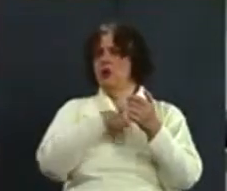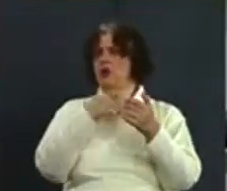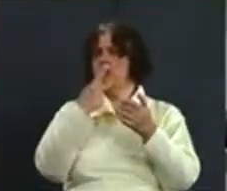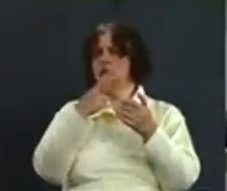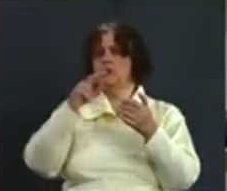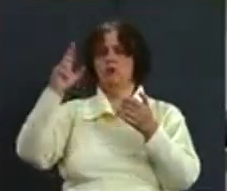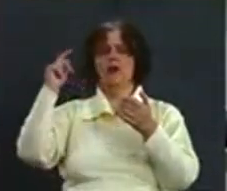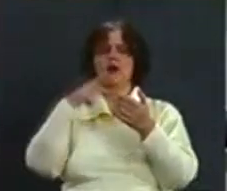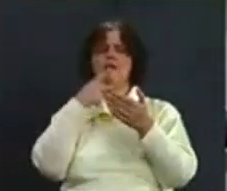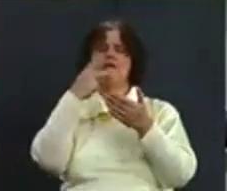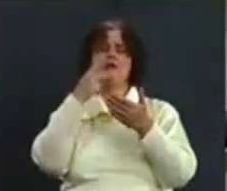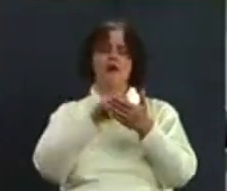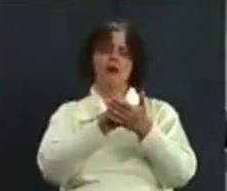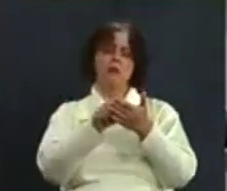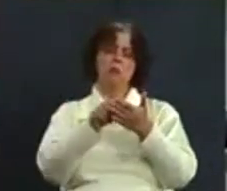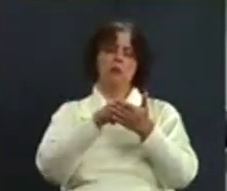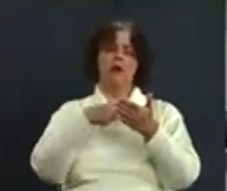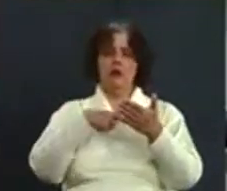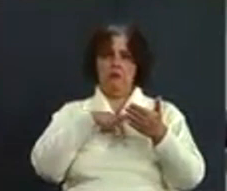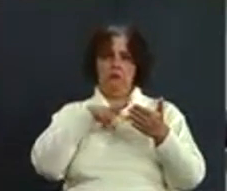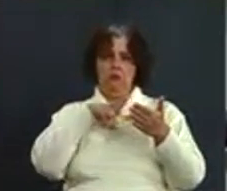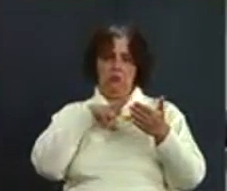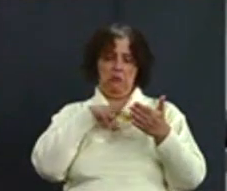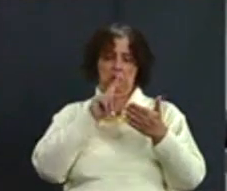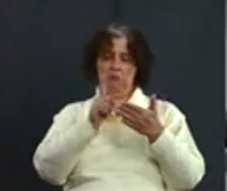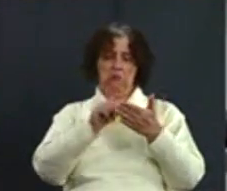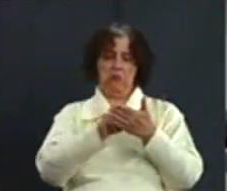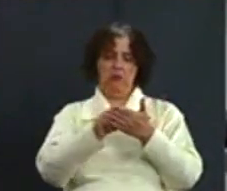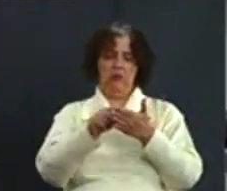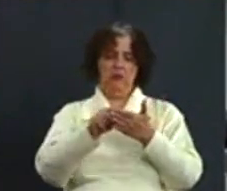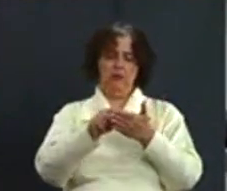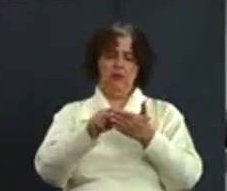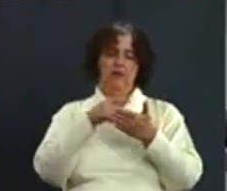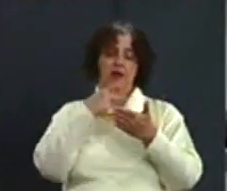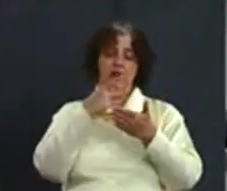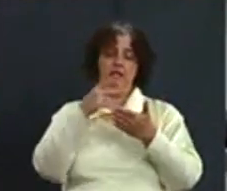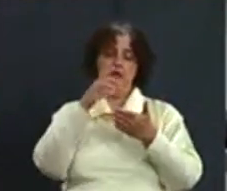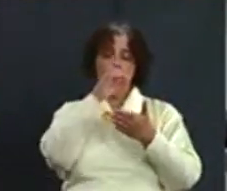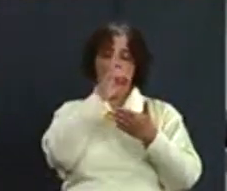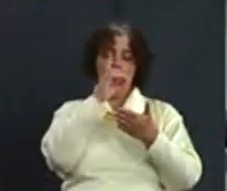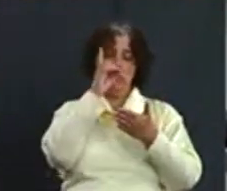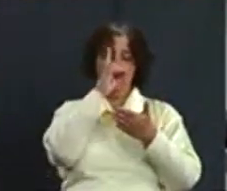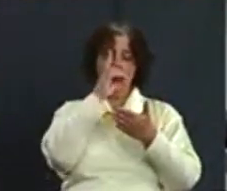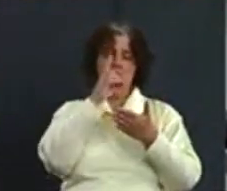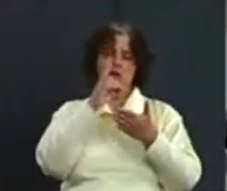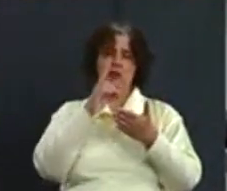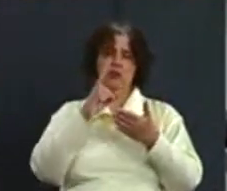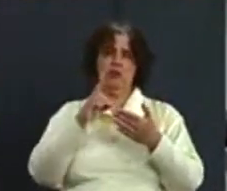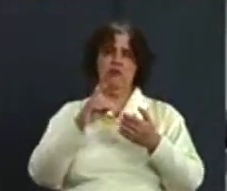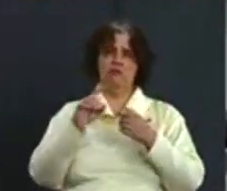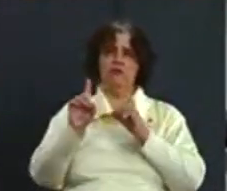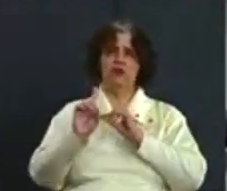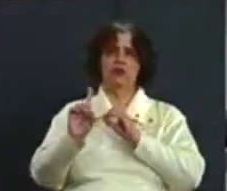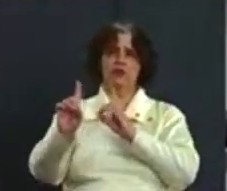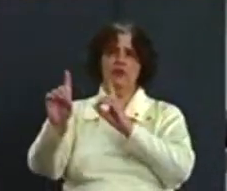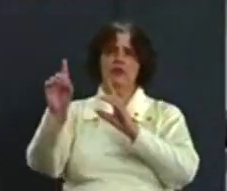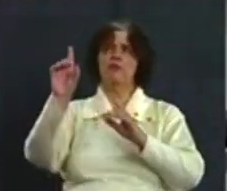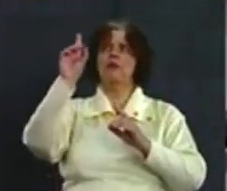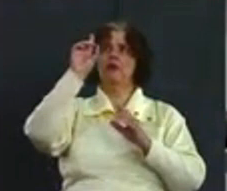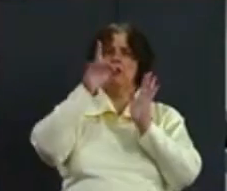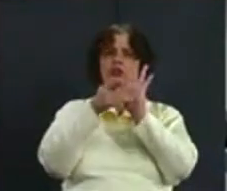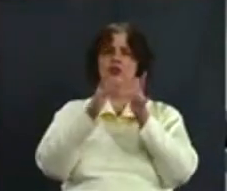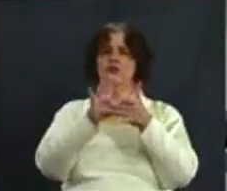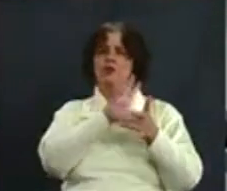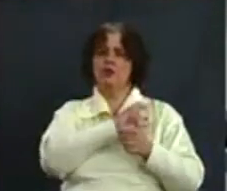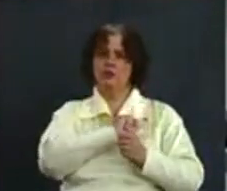pessoa, ele sempre diz: o discípulo a quem Jesus amava. Mas aqui, para que não ficasse nenhuma dúvida de que era João, E ele